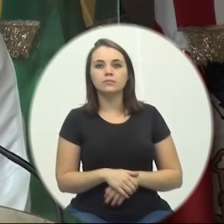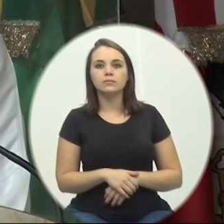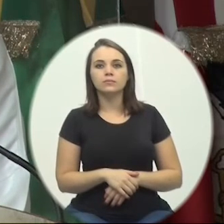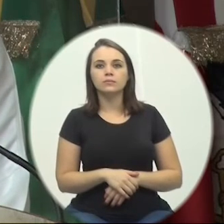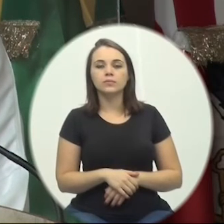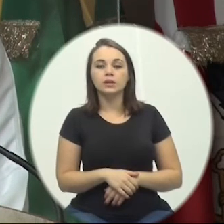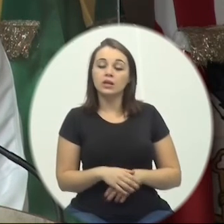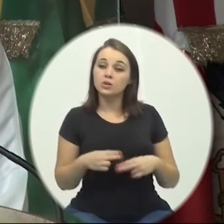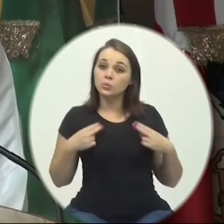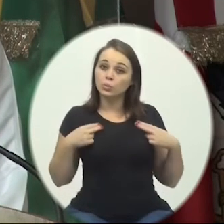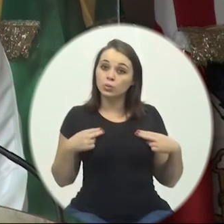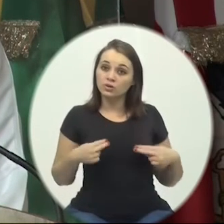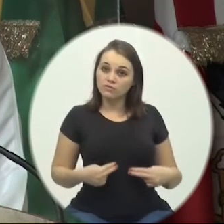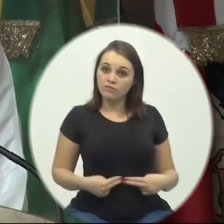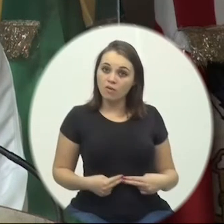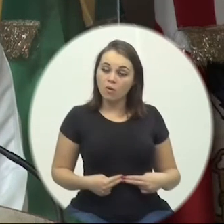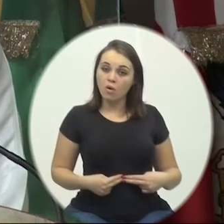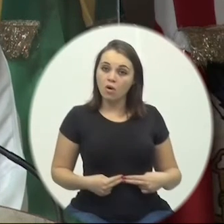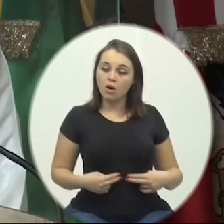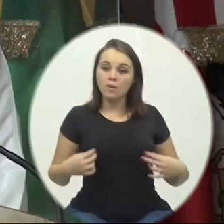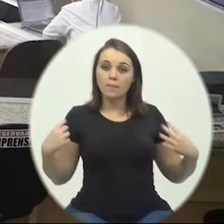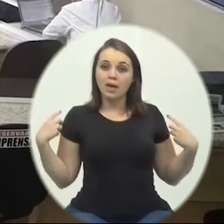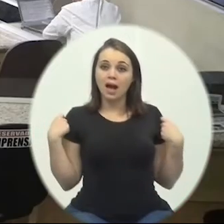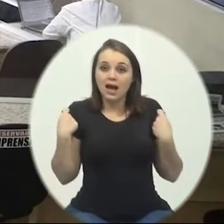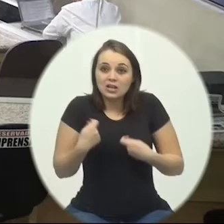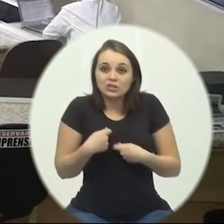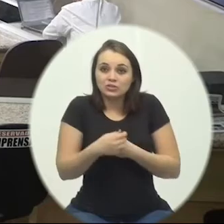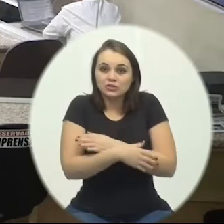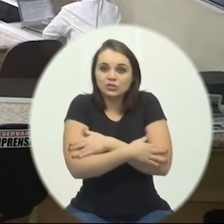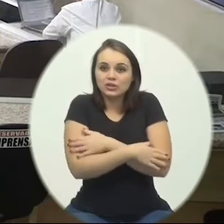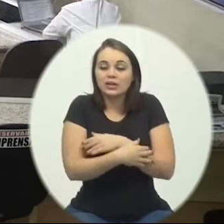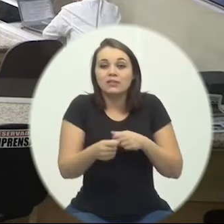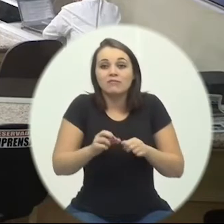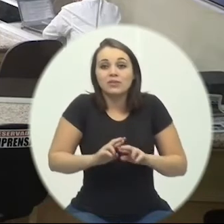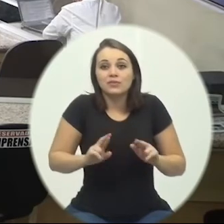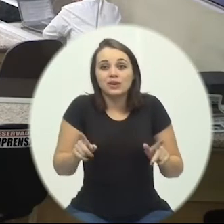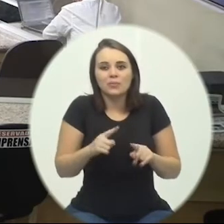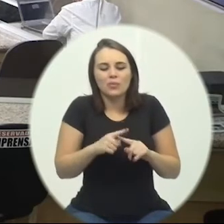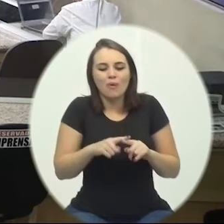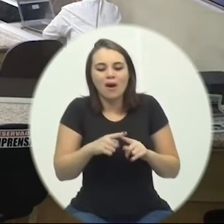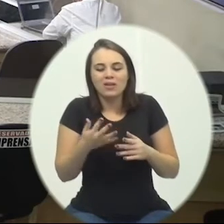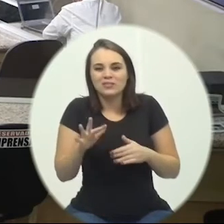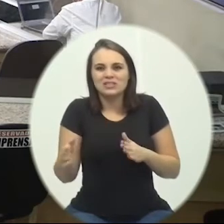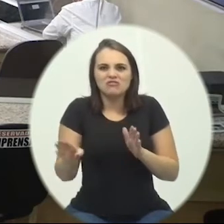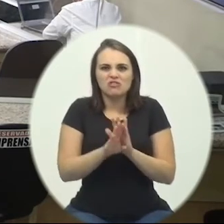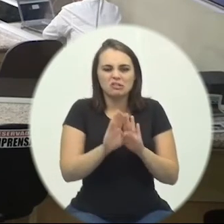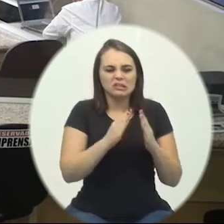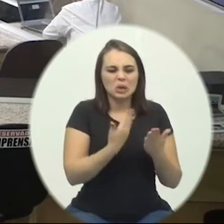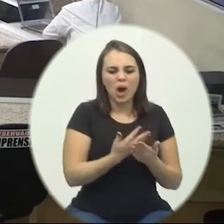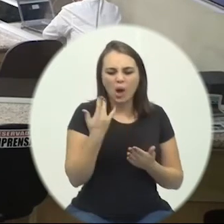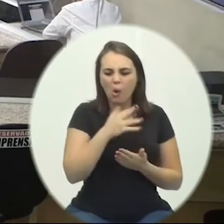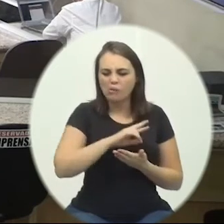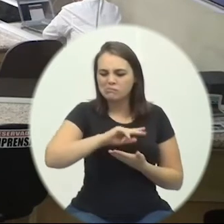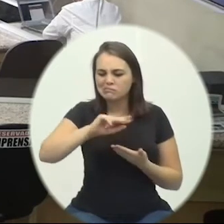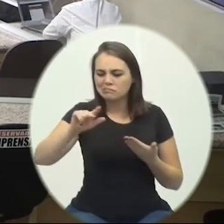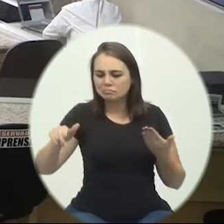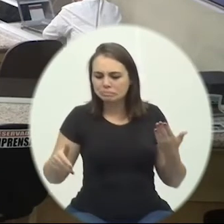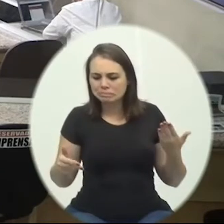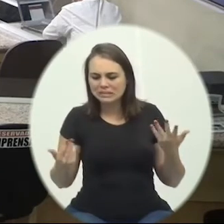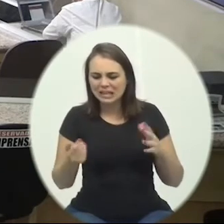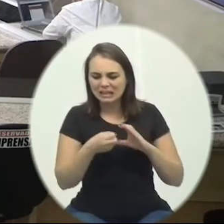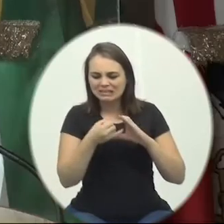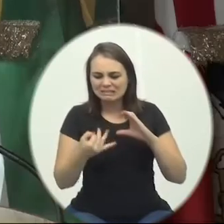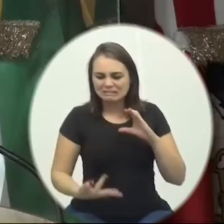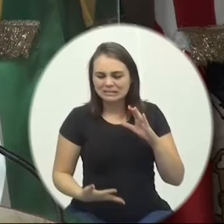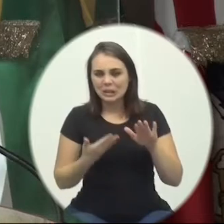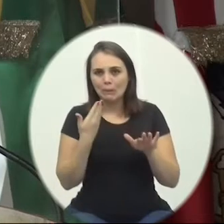o uniforme, a parte de cima da jaqueta, ela faz toda a diferença, porque eles vêm com roupas diferentes na parte de cima. E aí descaracteriza todo